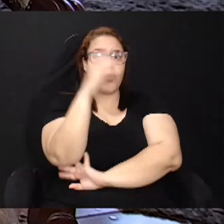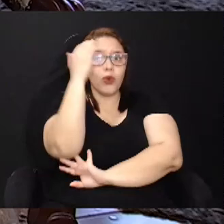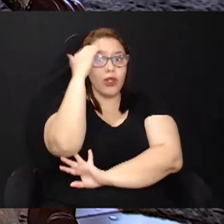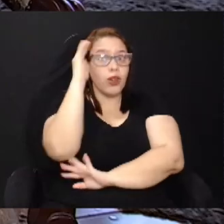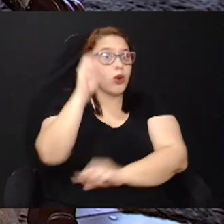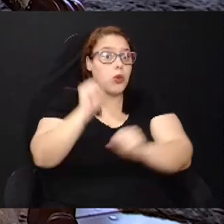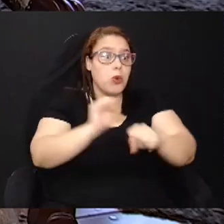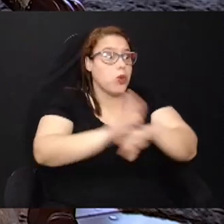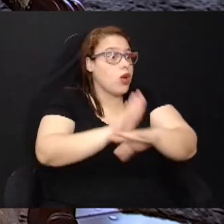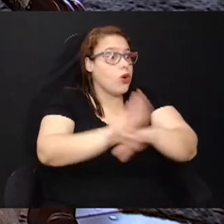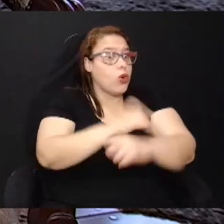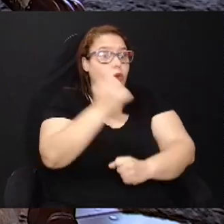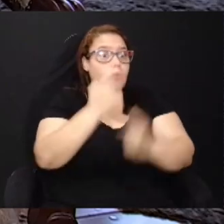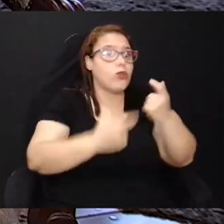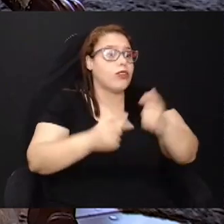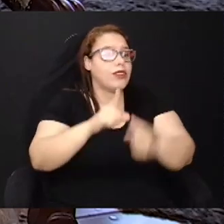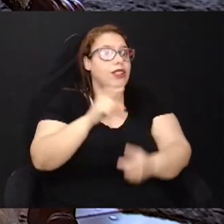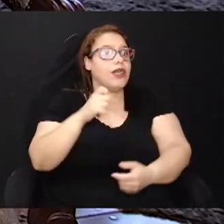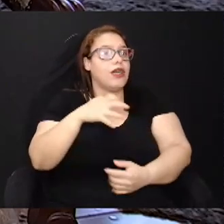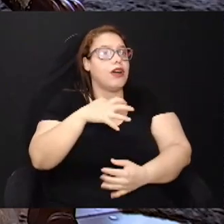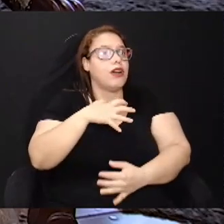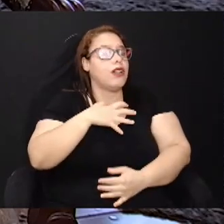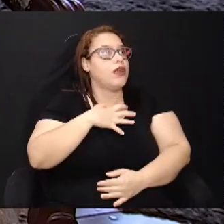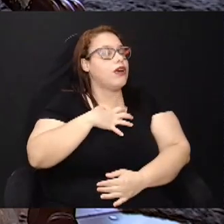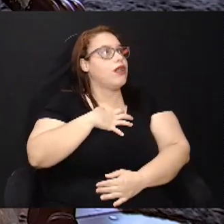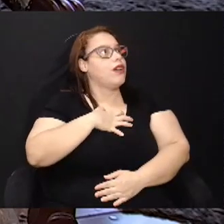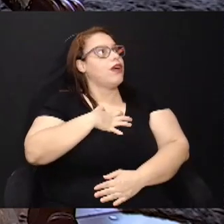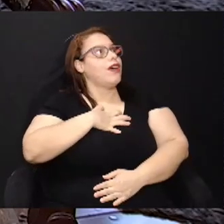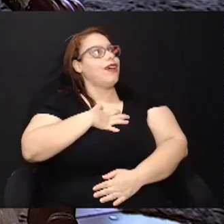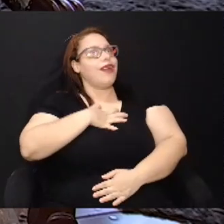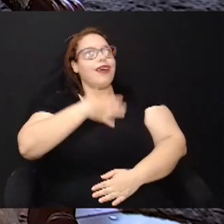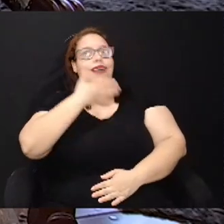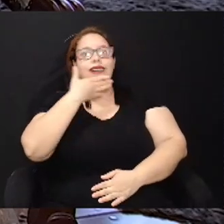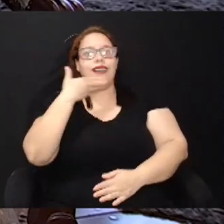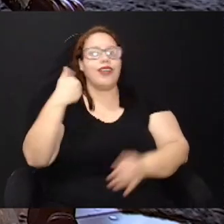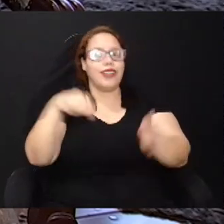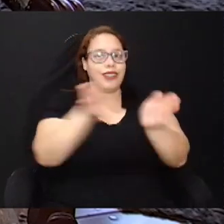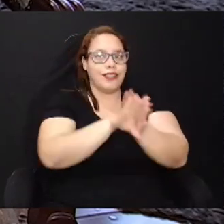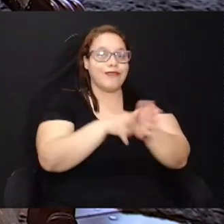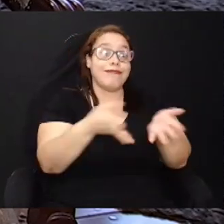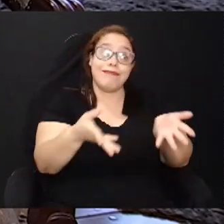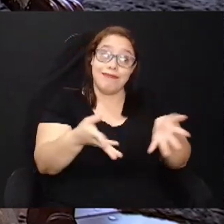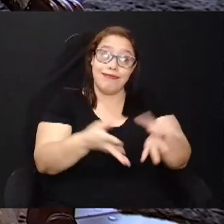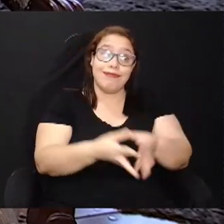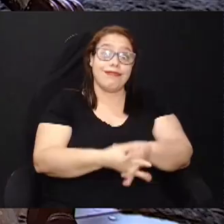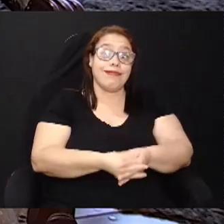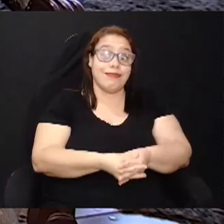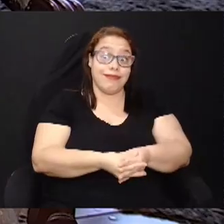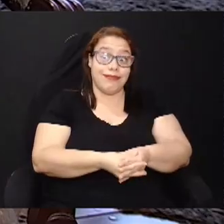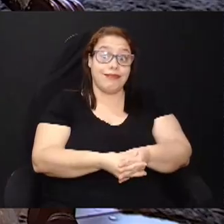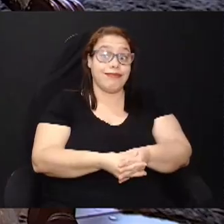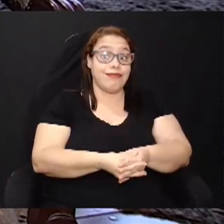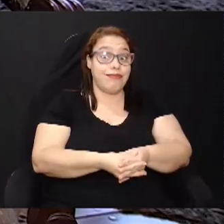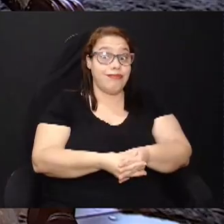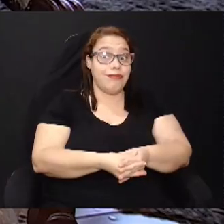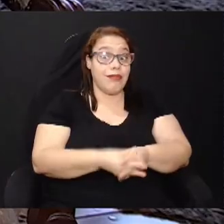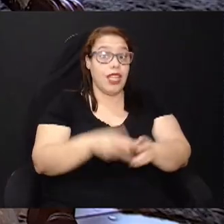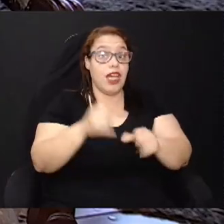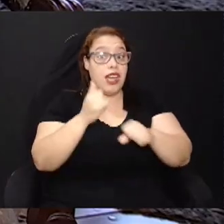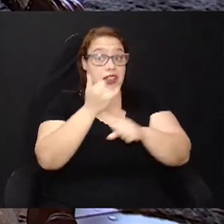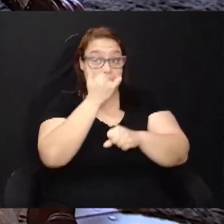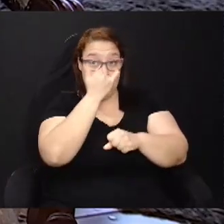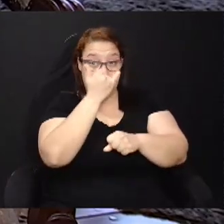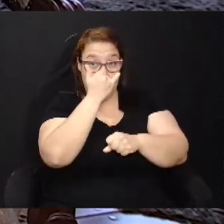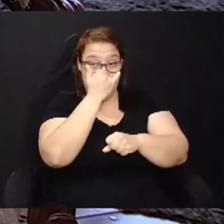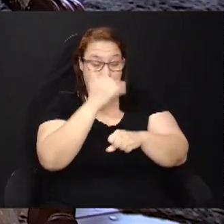alguma coisa e sai de lá muito melhor do que você entrou. Então, eu acho que é um engano falar que o voluntariado é para os outros. Na